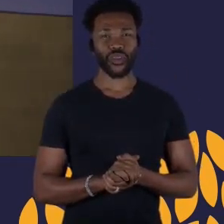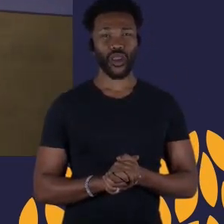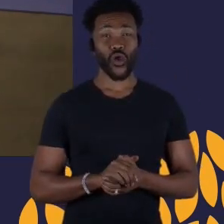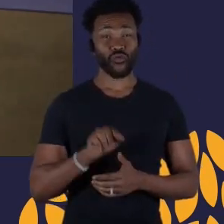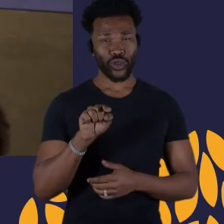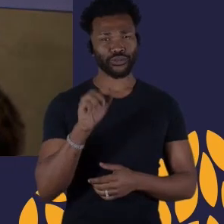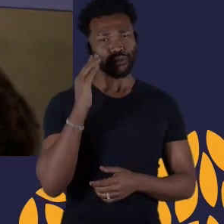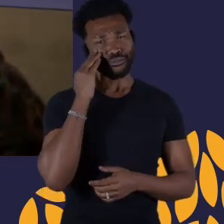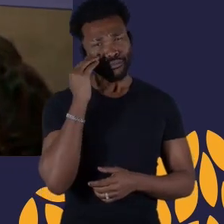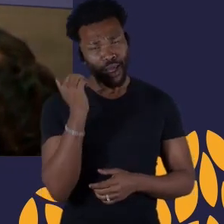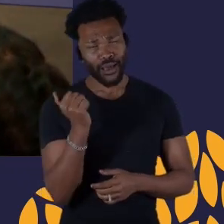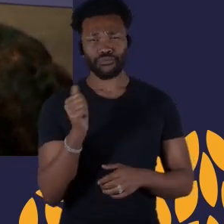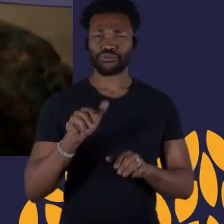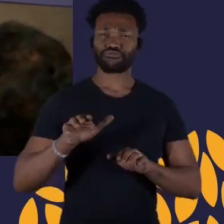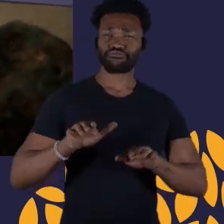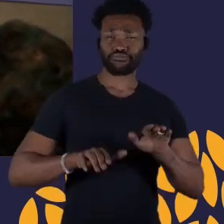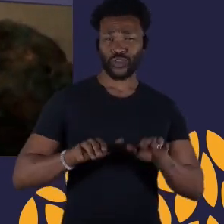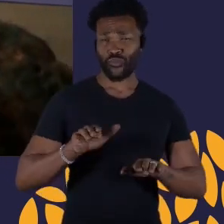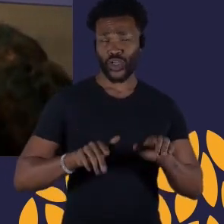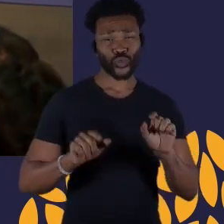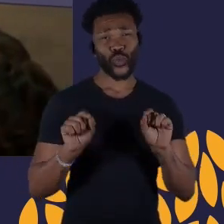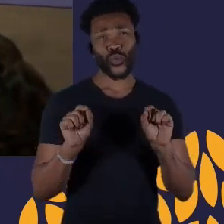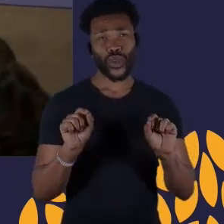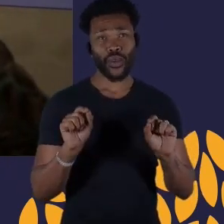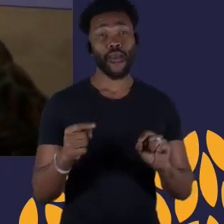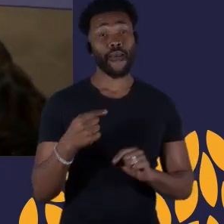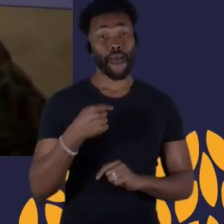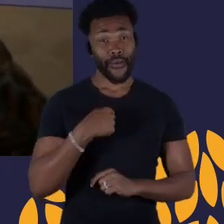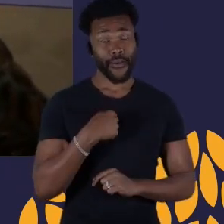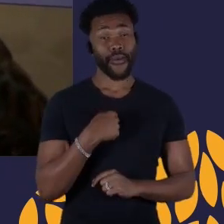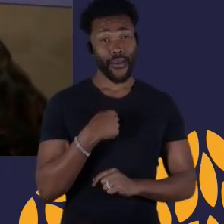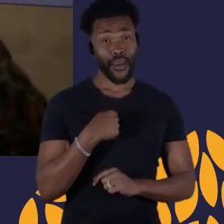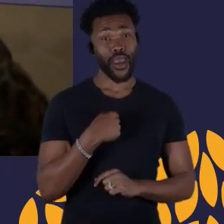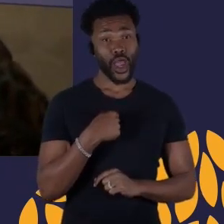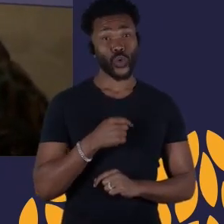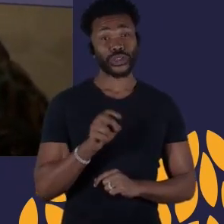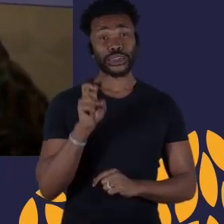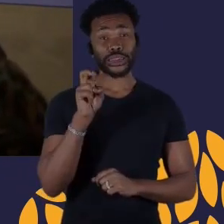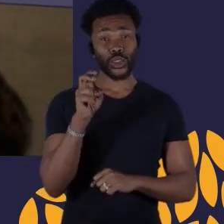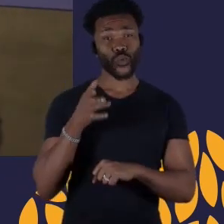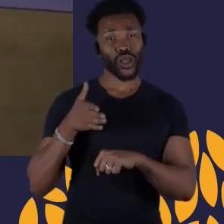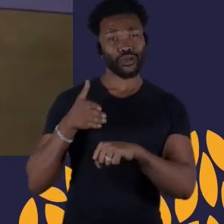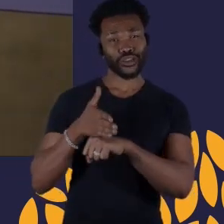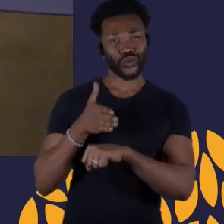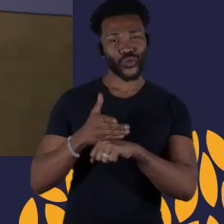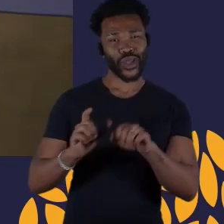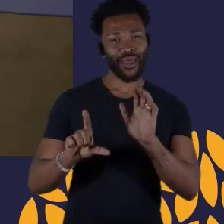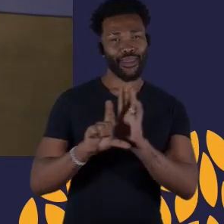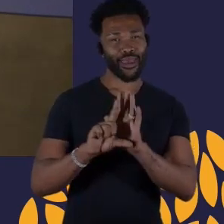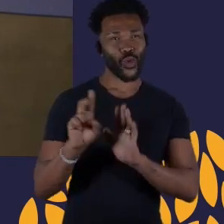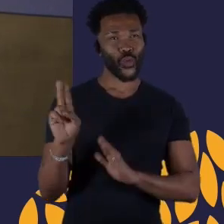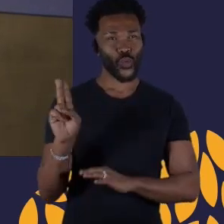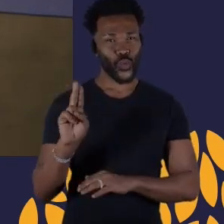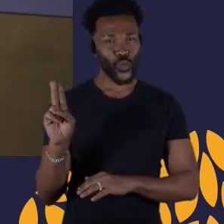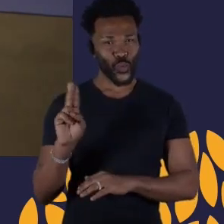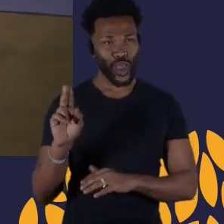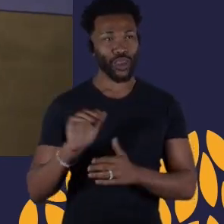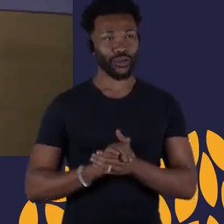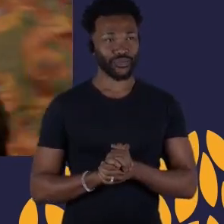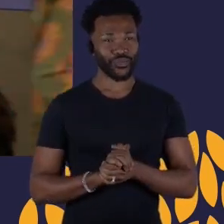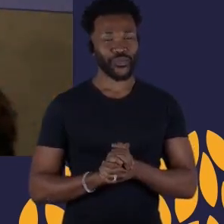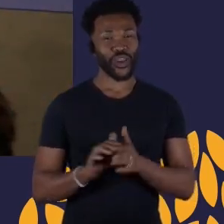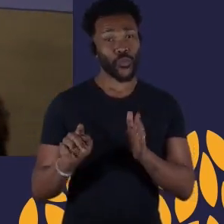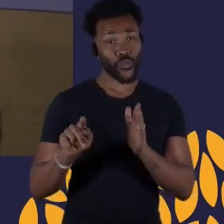Você sabe, talvez, que eu fui uma das 5 assessores da lei uruguaia, assessora